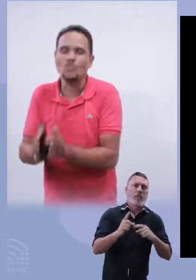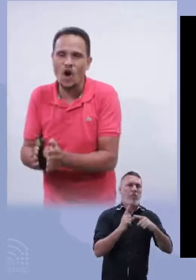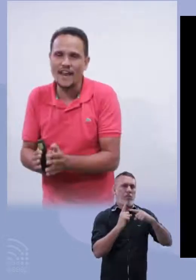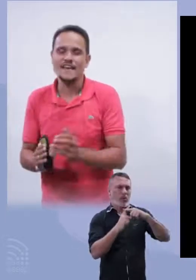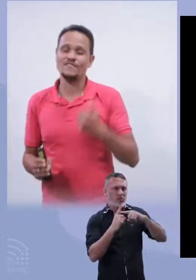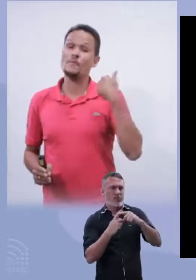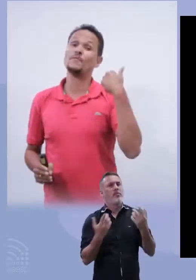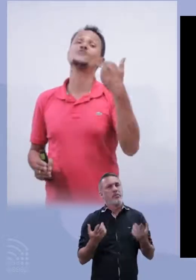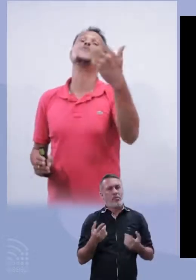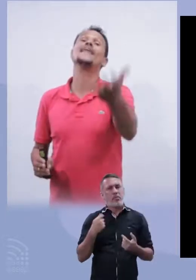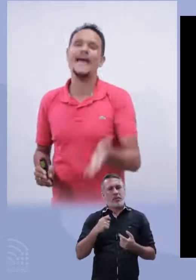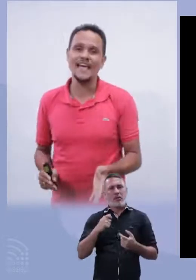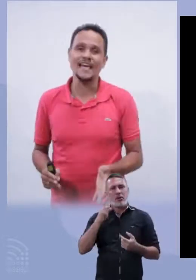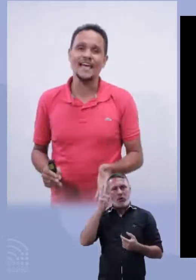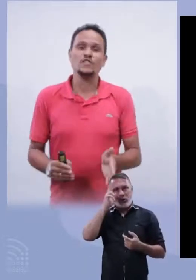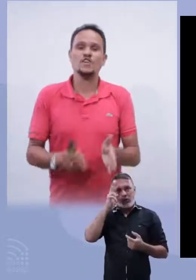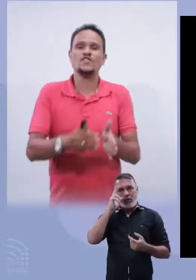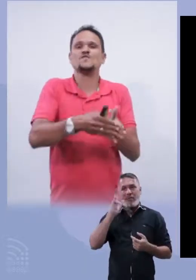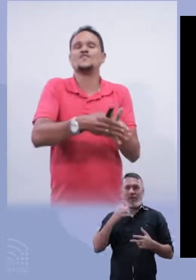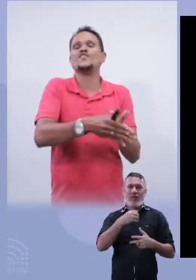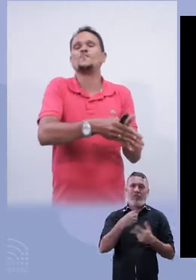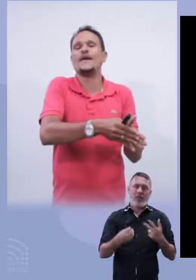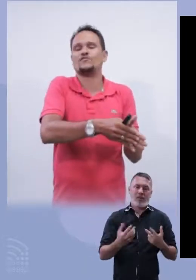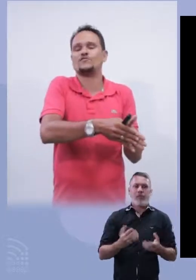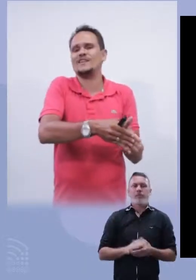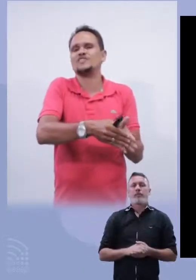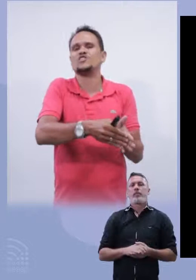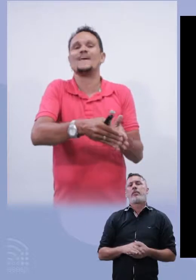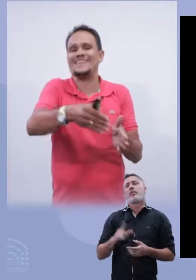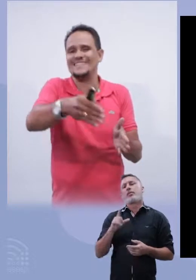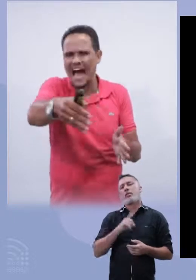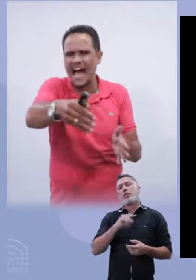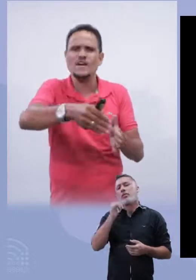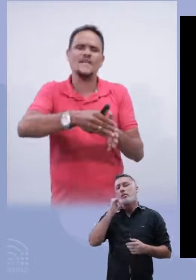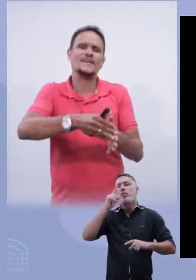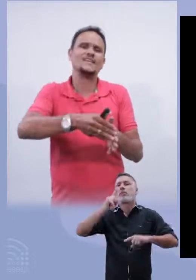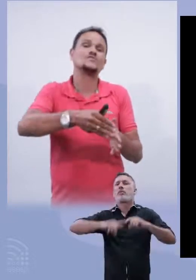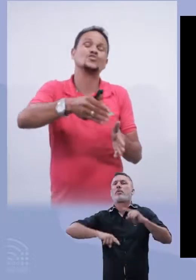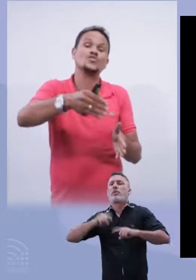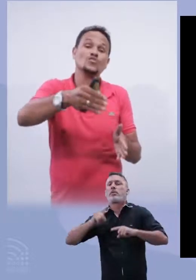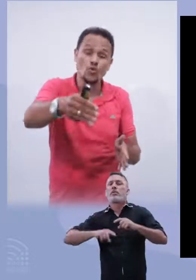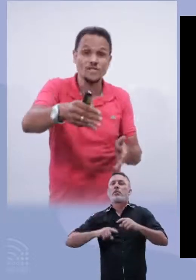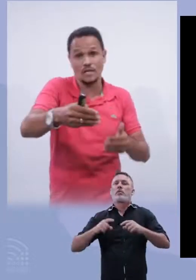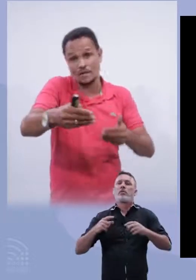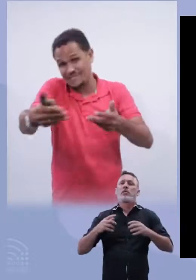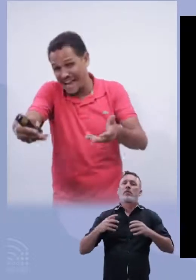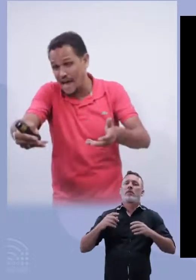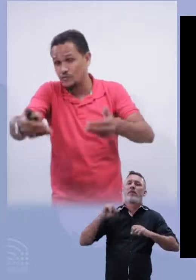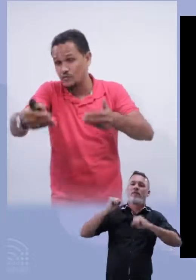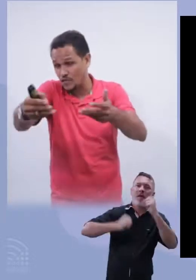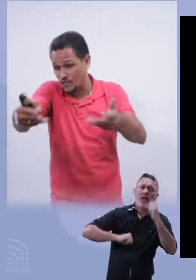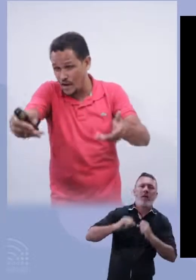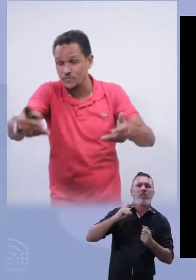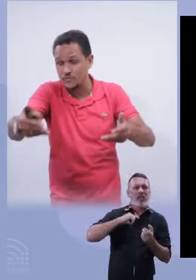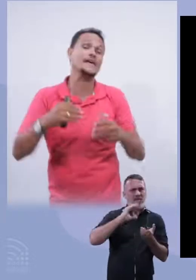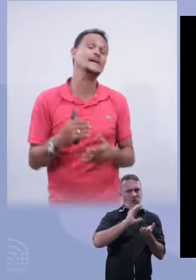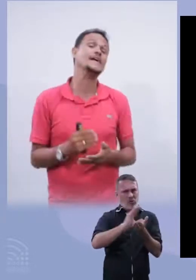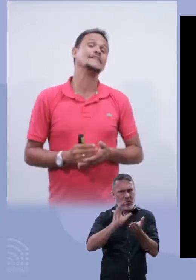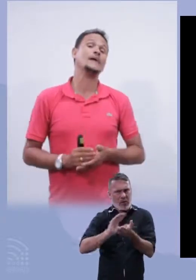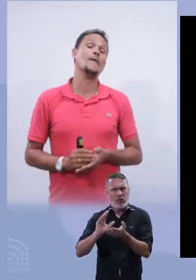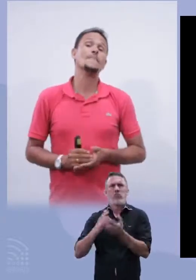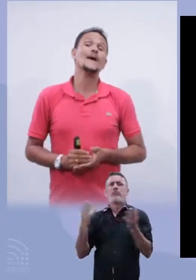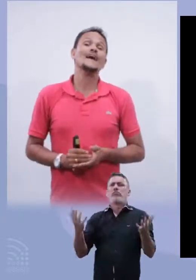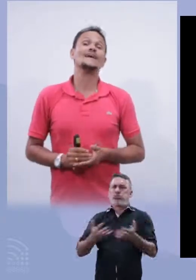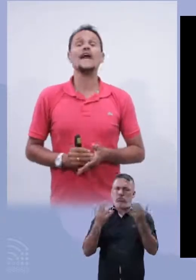aula de história, você vai para a prova do Enem, nós tivemos investimento na questão de maquinário, na questão de indústria, claro que nós tivemos isso